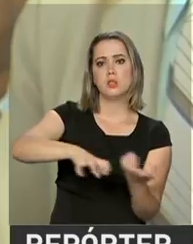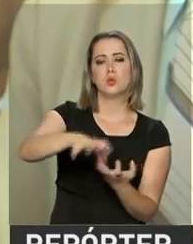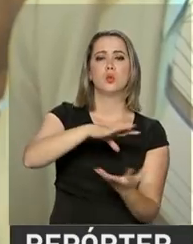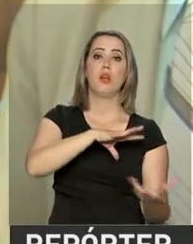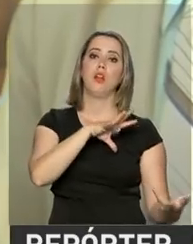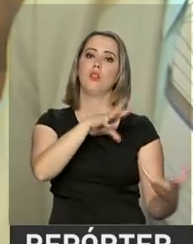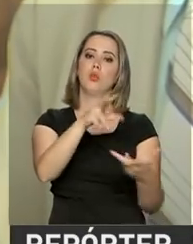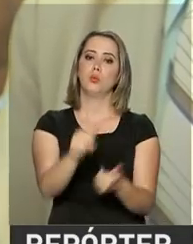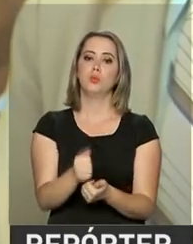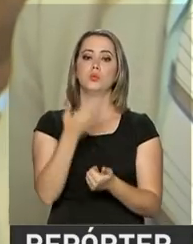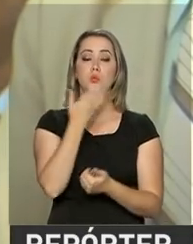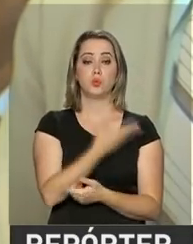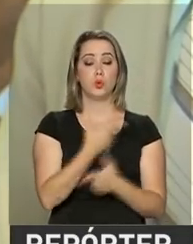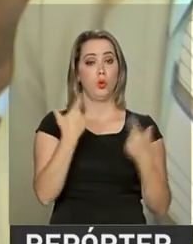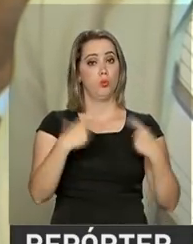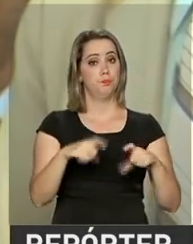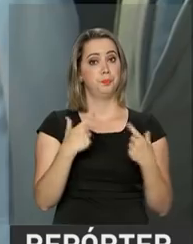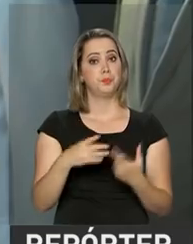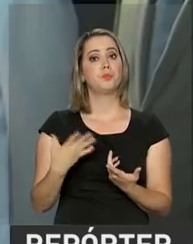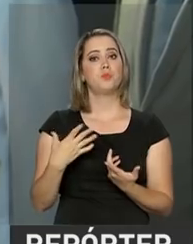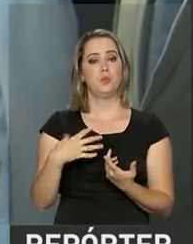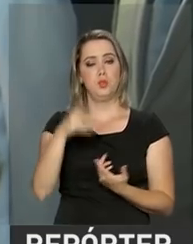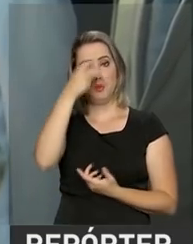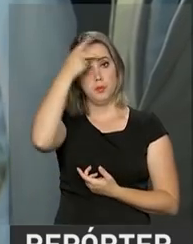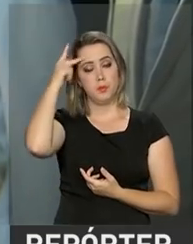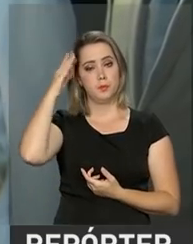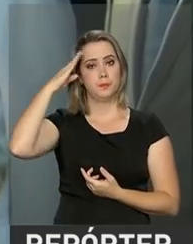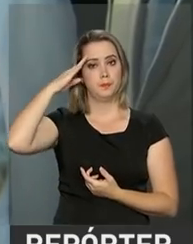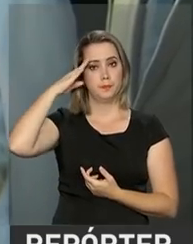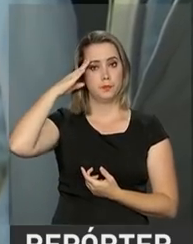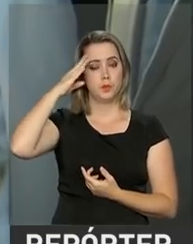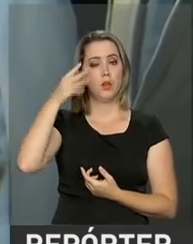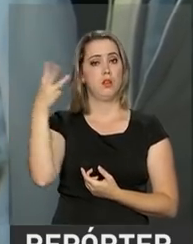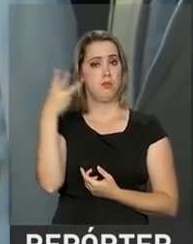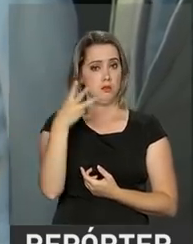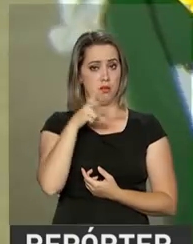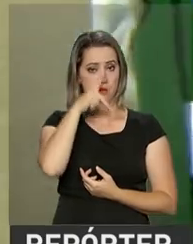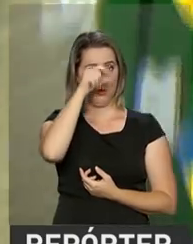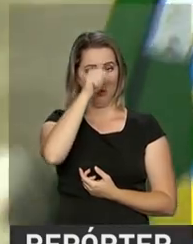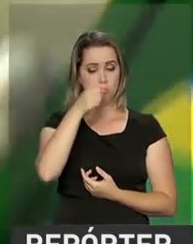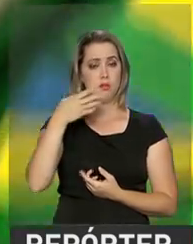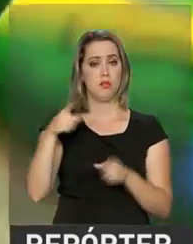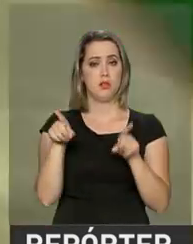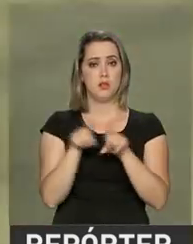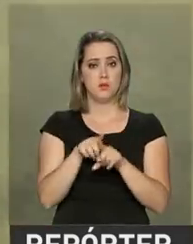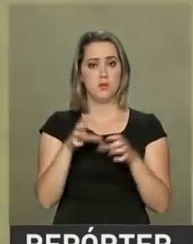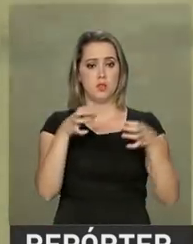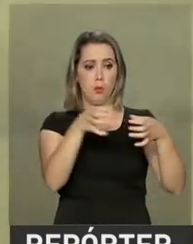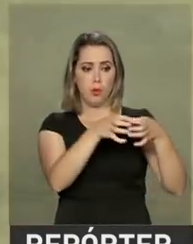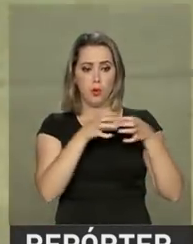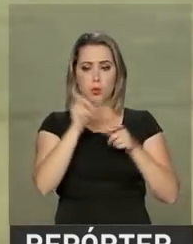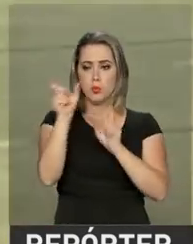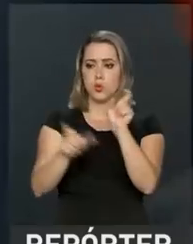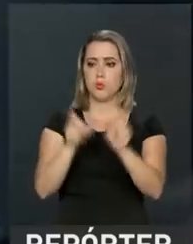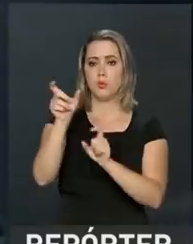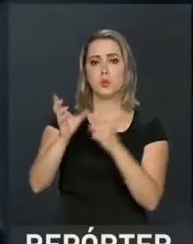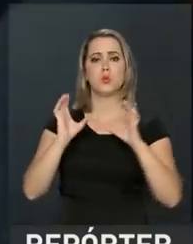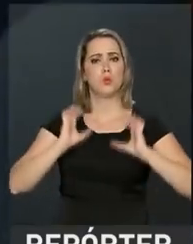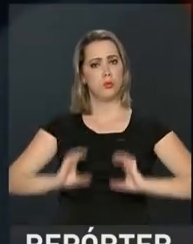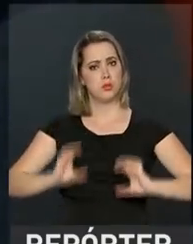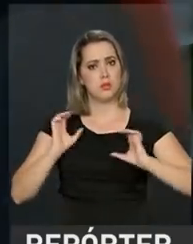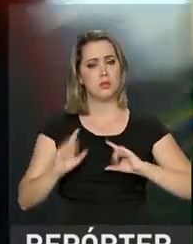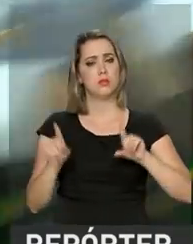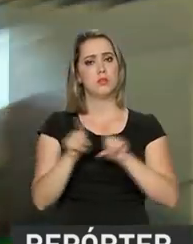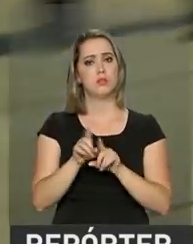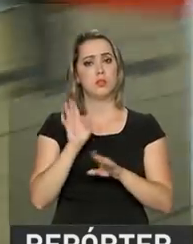janeiro veteranos e ex-combatentes a marinha exército e aeronáutica além de civis e militares que contribuíram para